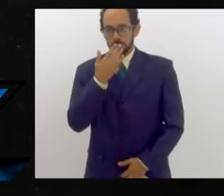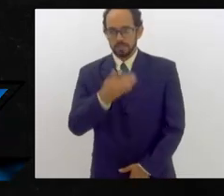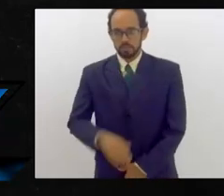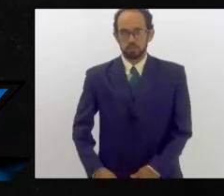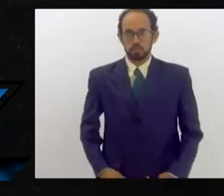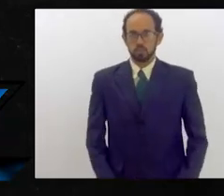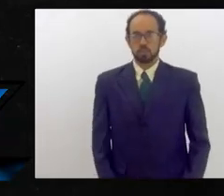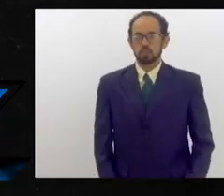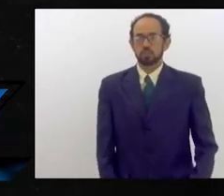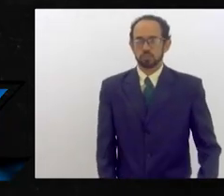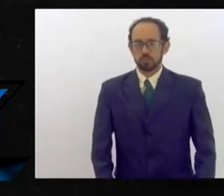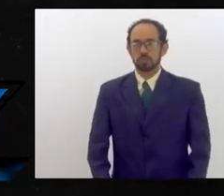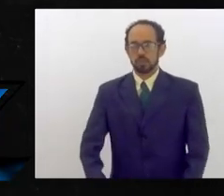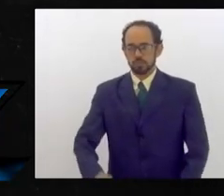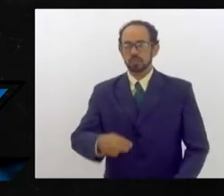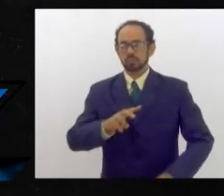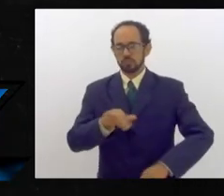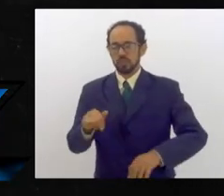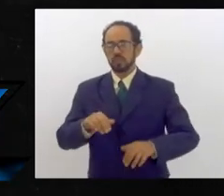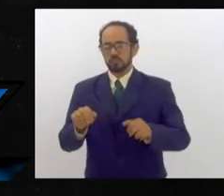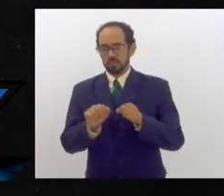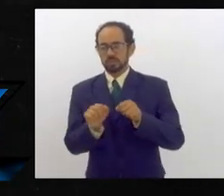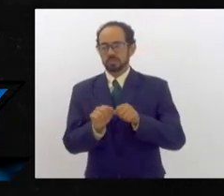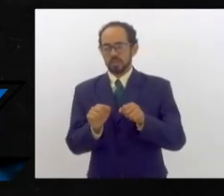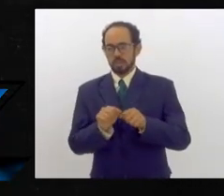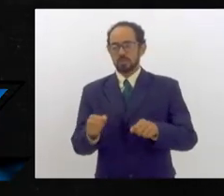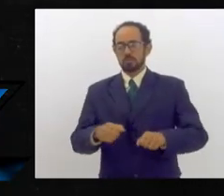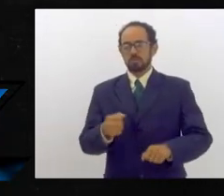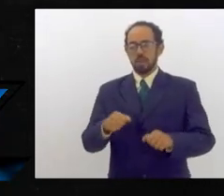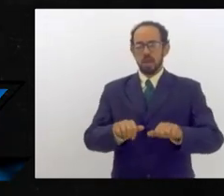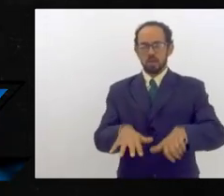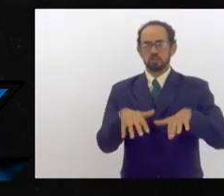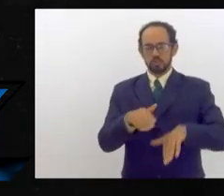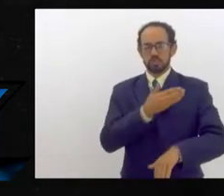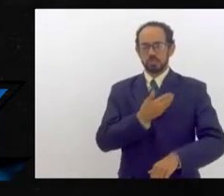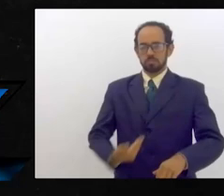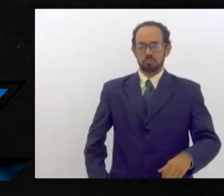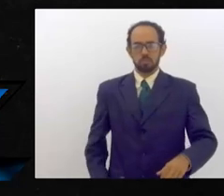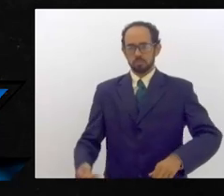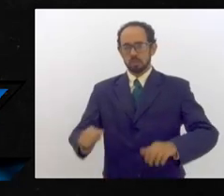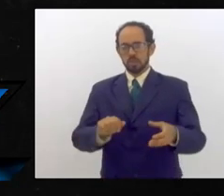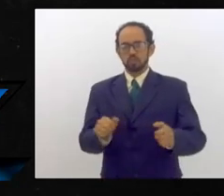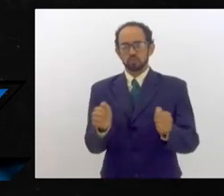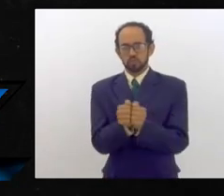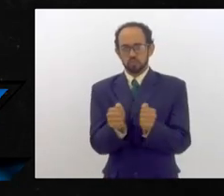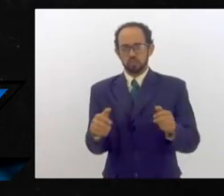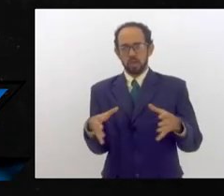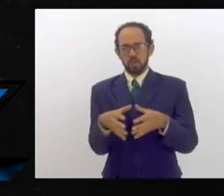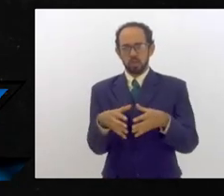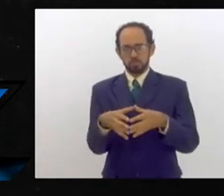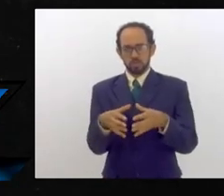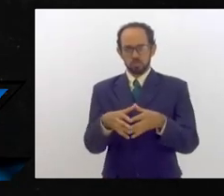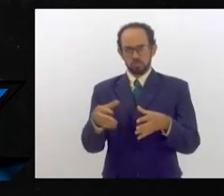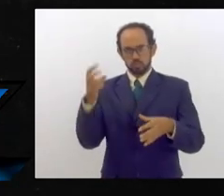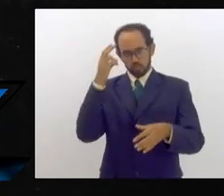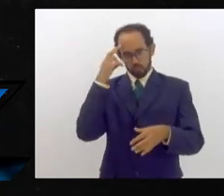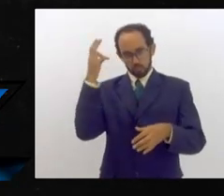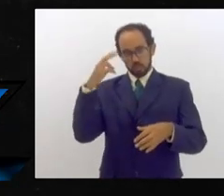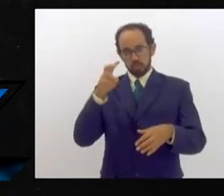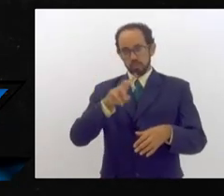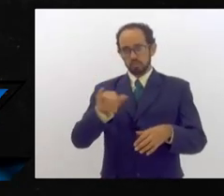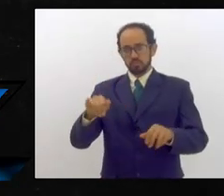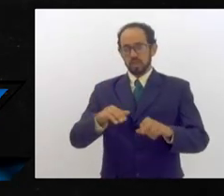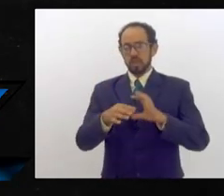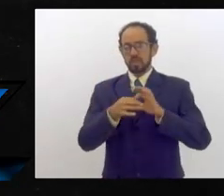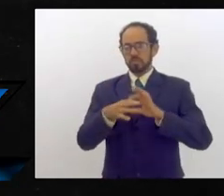pública da comissão de servidores com a comissão de Cultura vamos deliberar na próxima